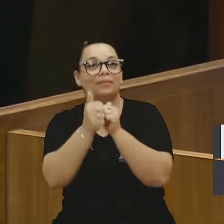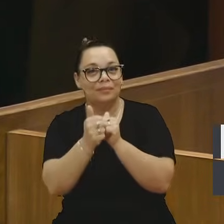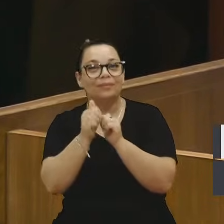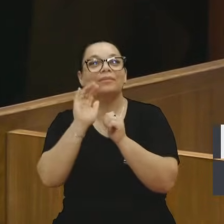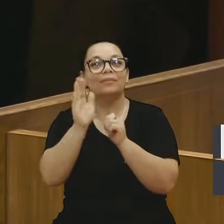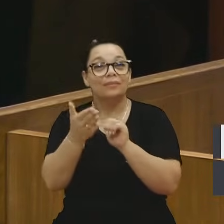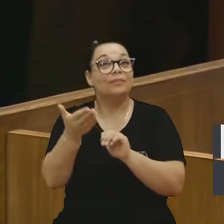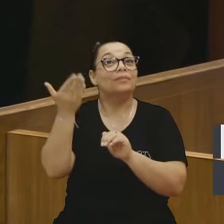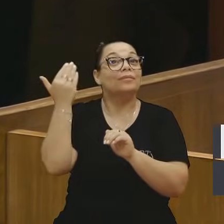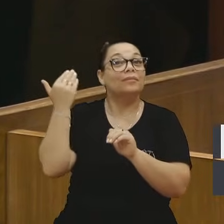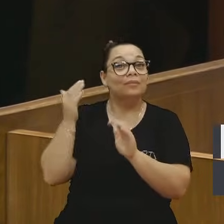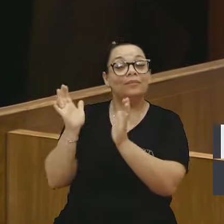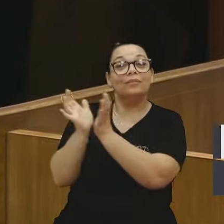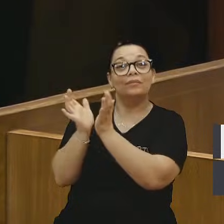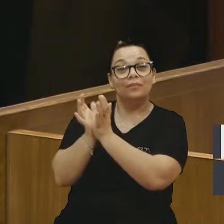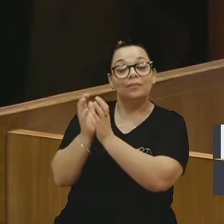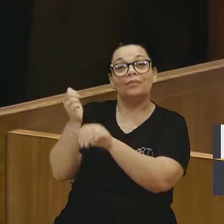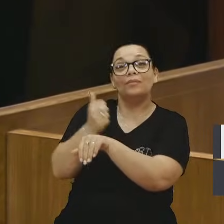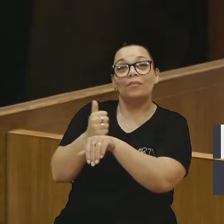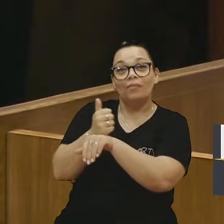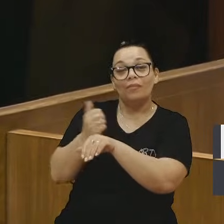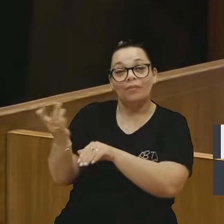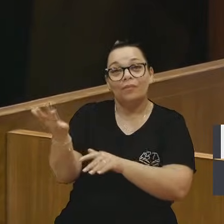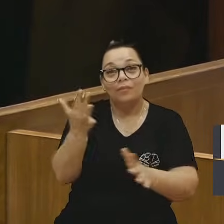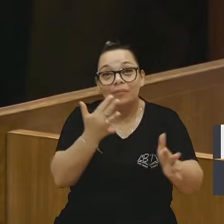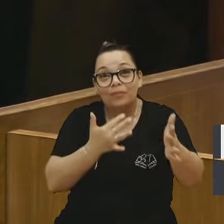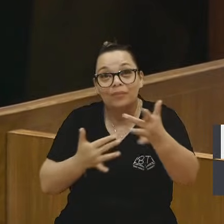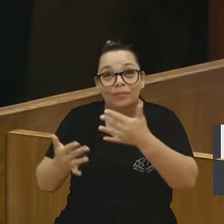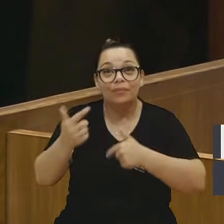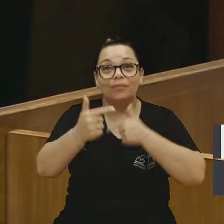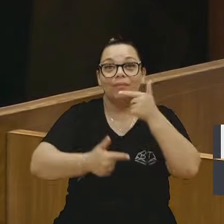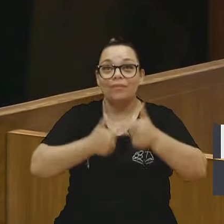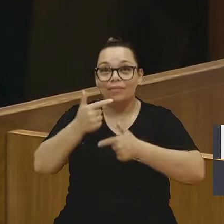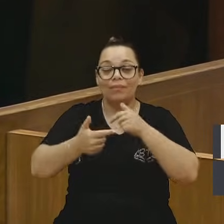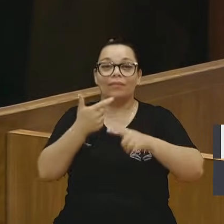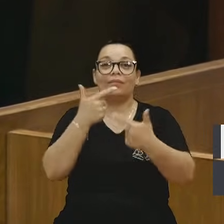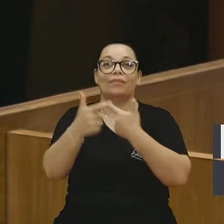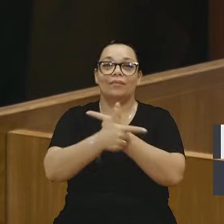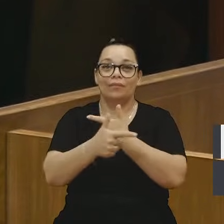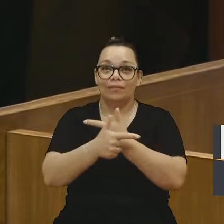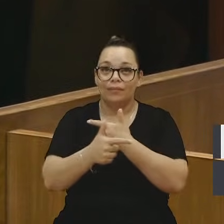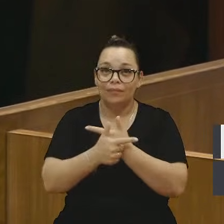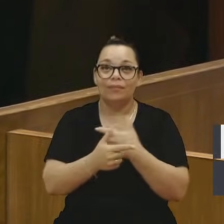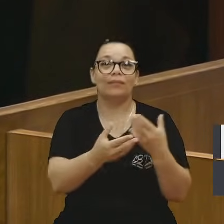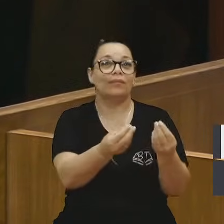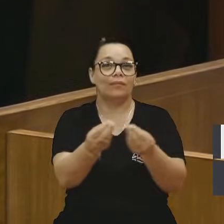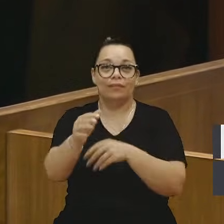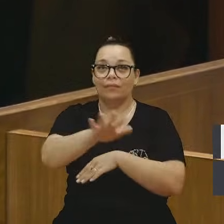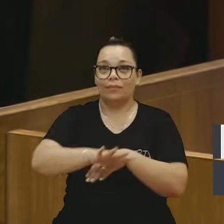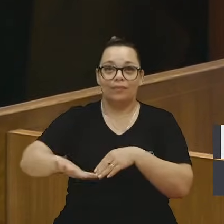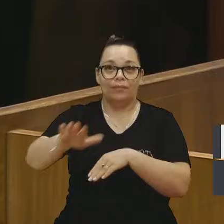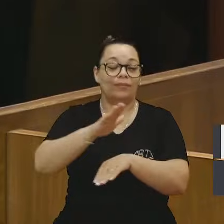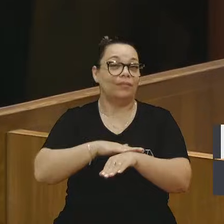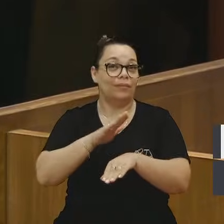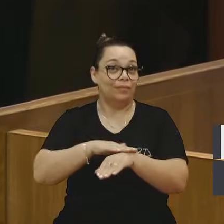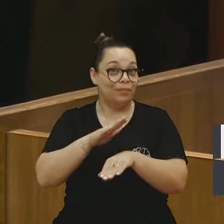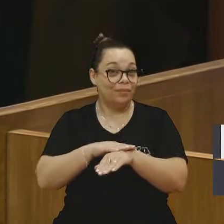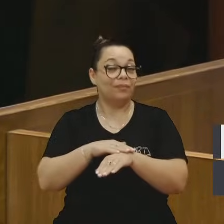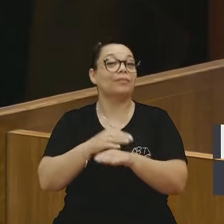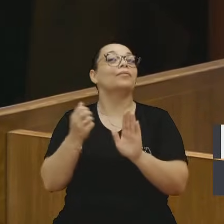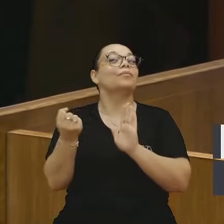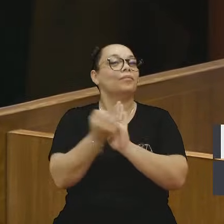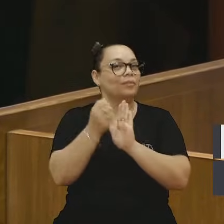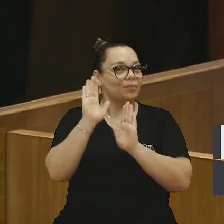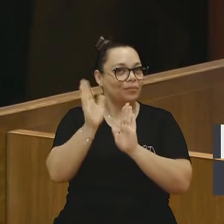oriundos de outros colegas profissionais de educação física, do trabalho da SMEL, de muito tempo nesta área, e tão bem elogiada e registrada,